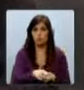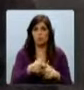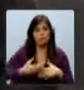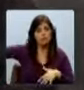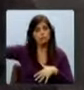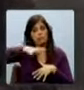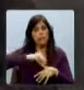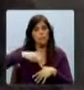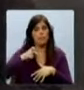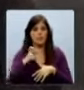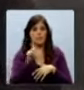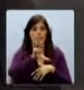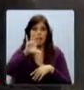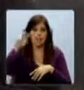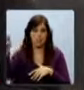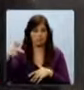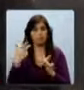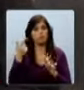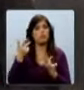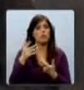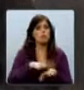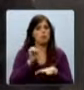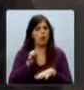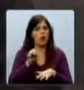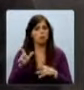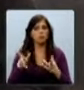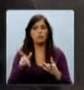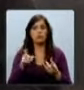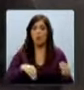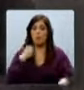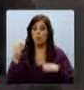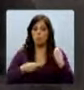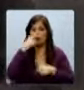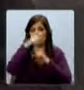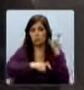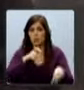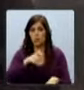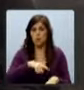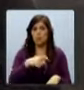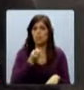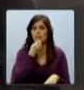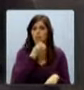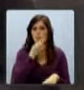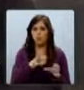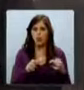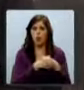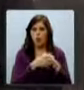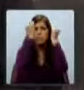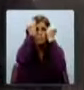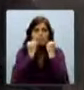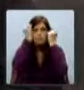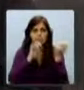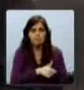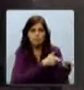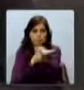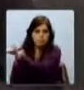em Marselha, Helder. Ela surge na sequência de um alerta de habitantes que descrevem um largo grupo de homens encapuzados e fortemente armados